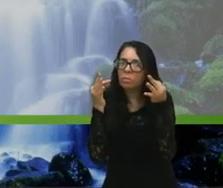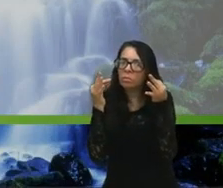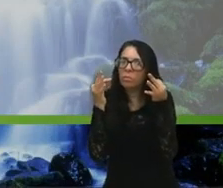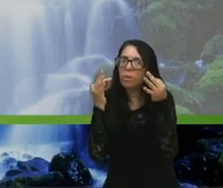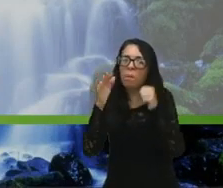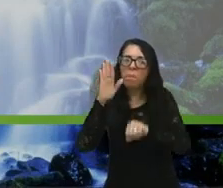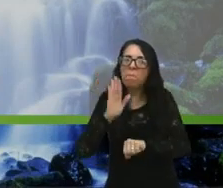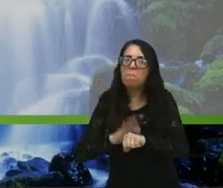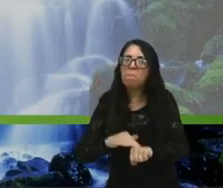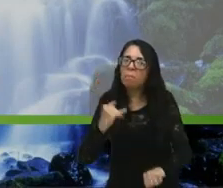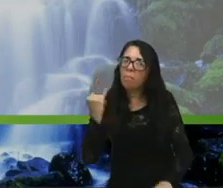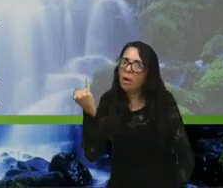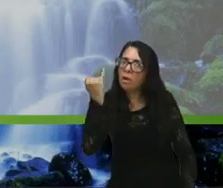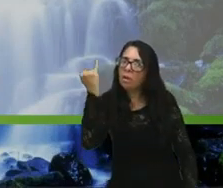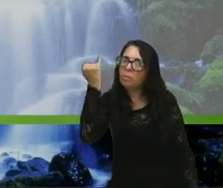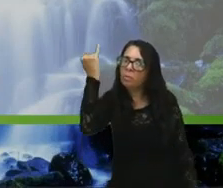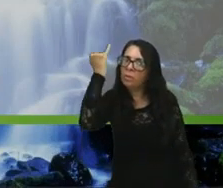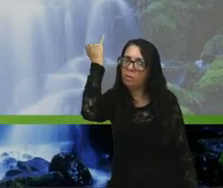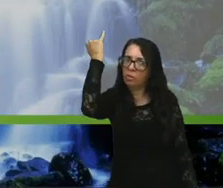o diabo dá.